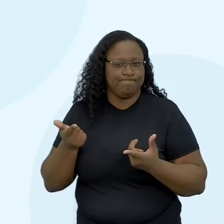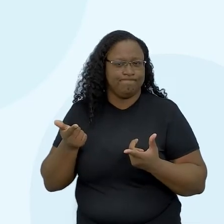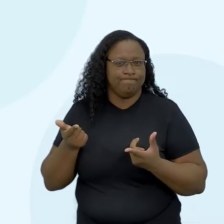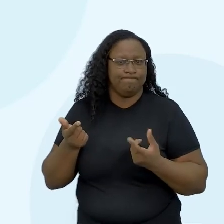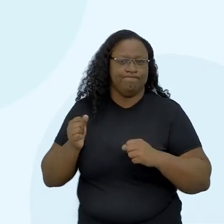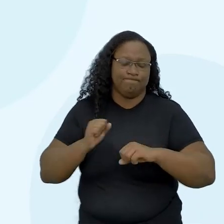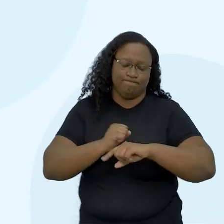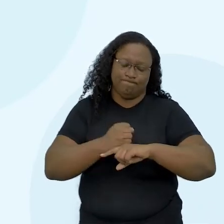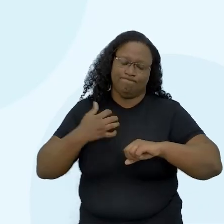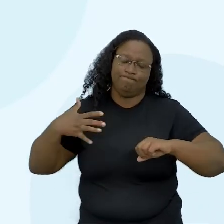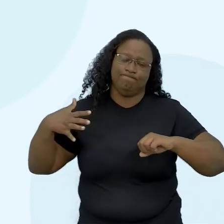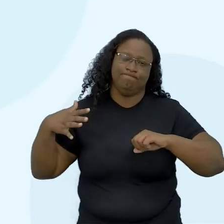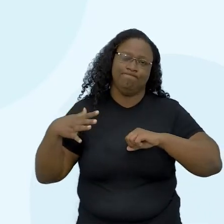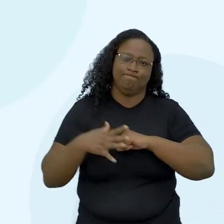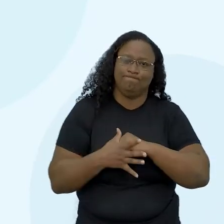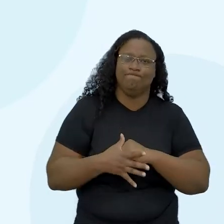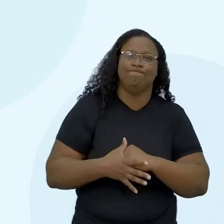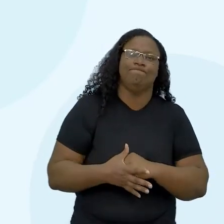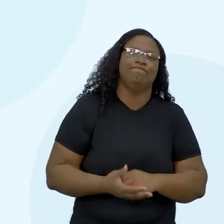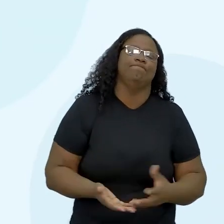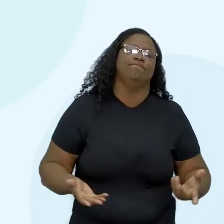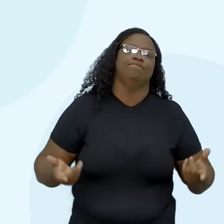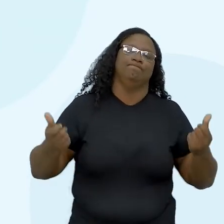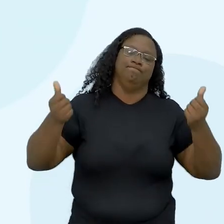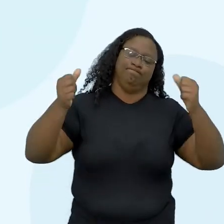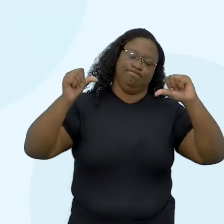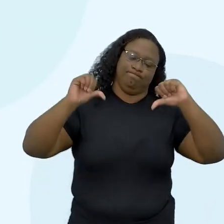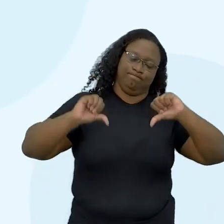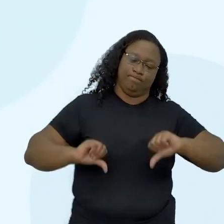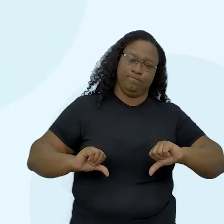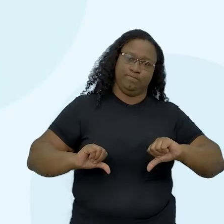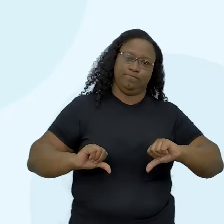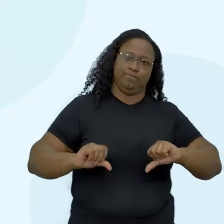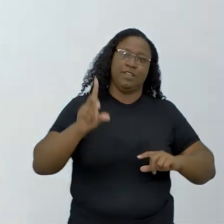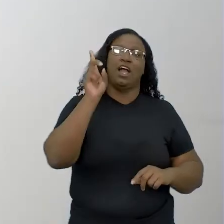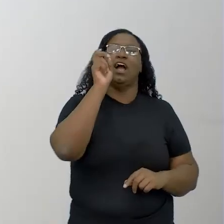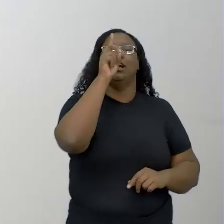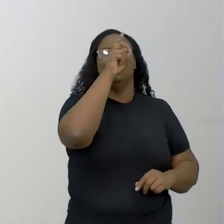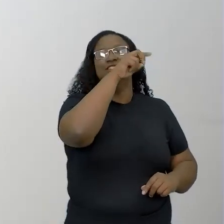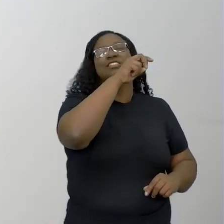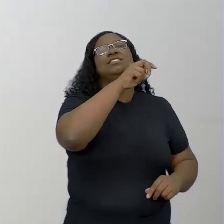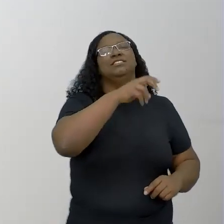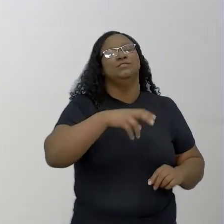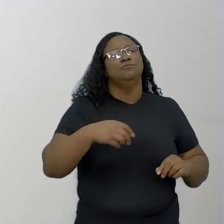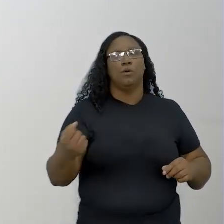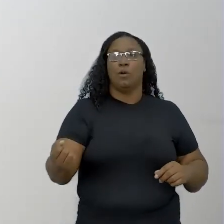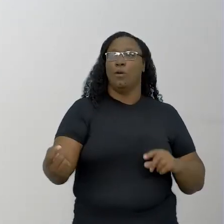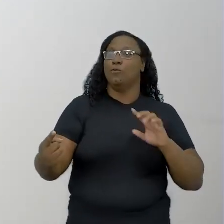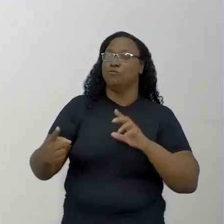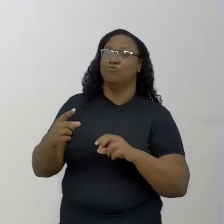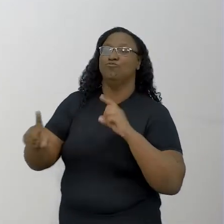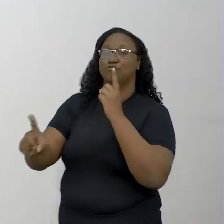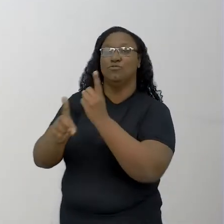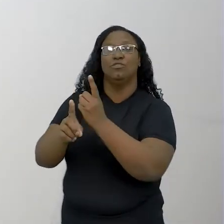de Covid-19. Aliás, é muito difícil achar quem não teve a renda afetada pelo surto